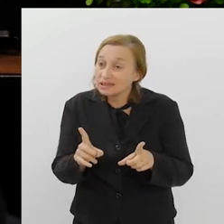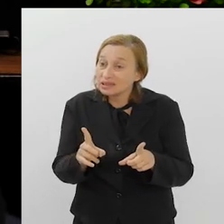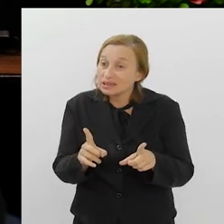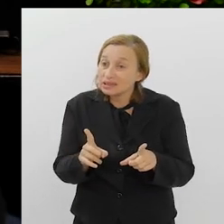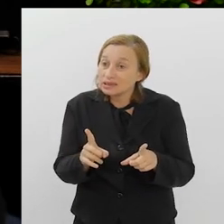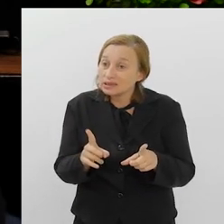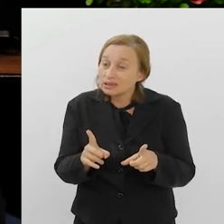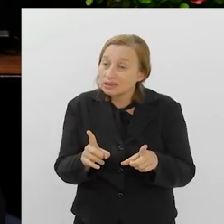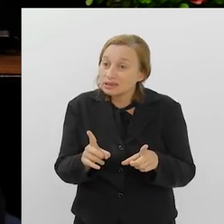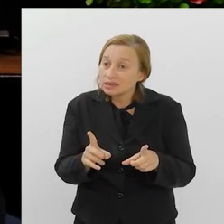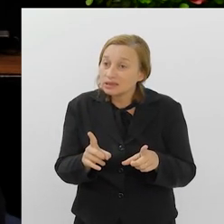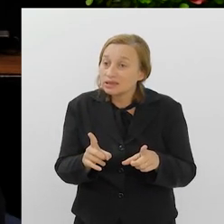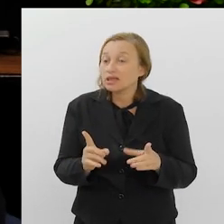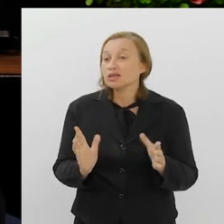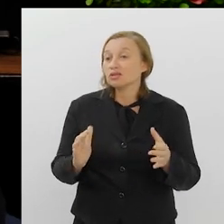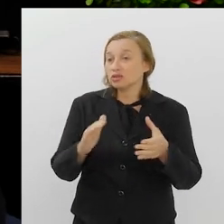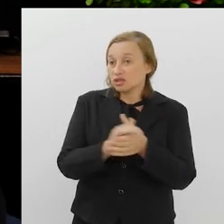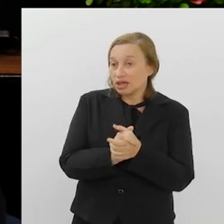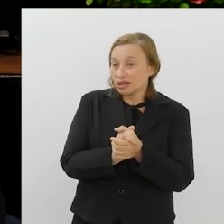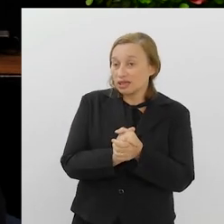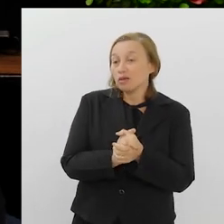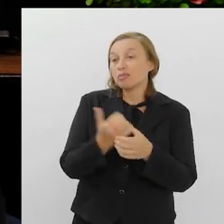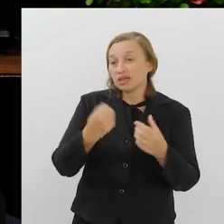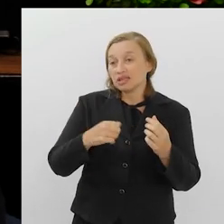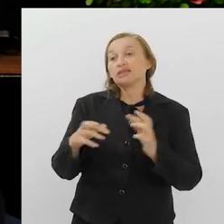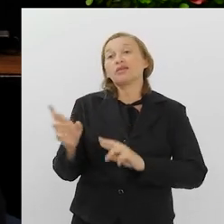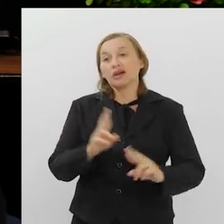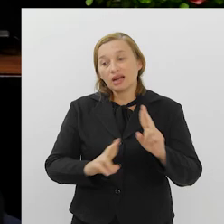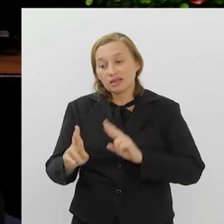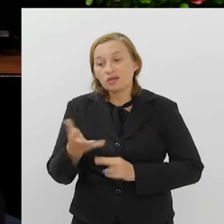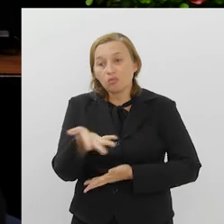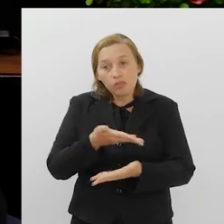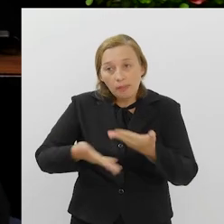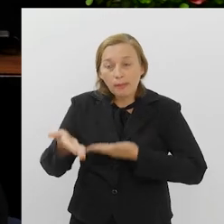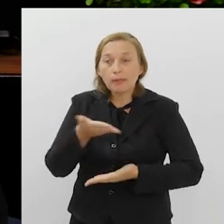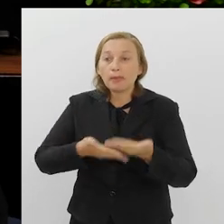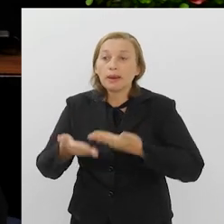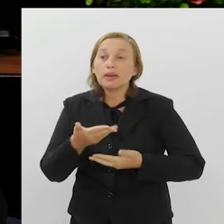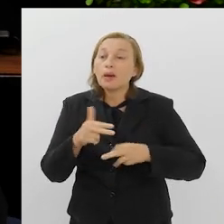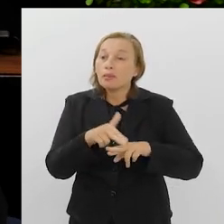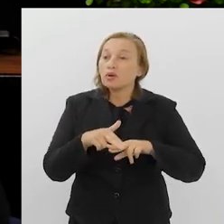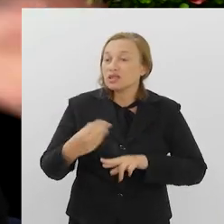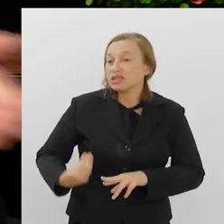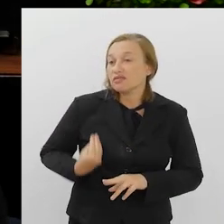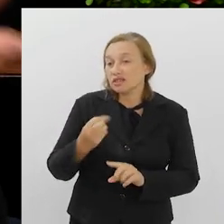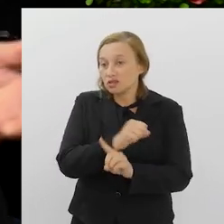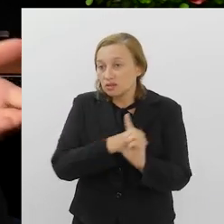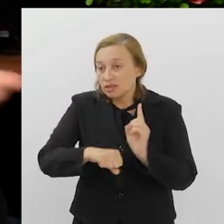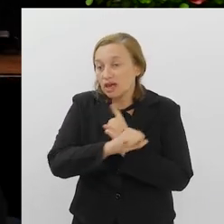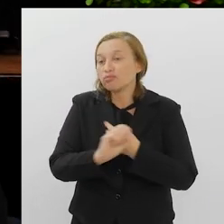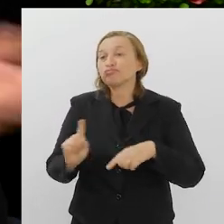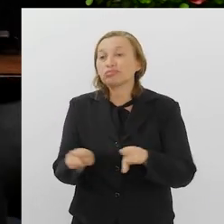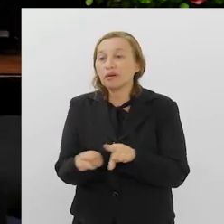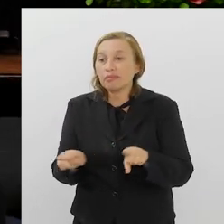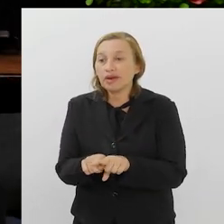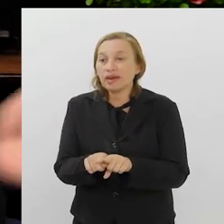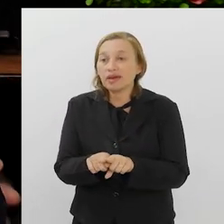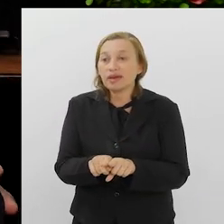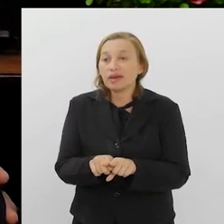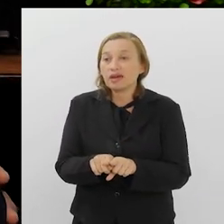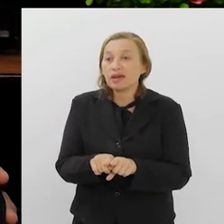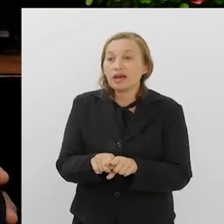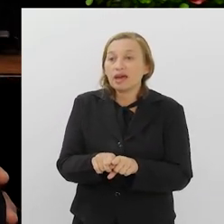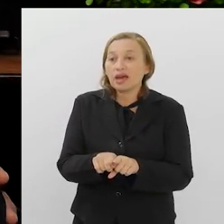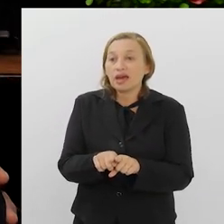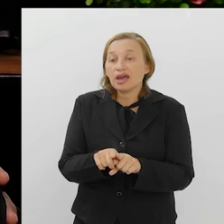mas tenta-se que os casais tenham interação Então se ajuda por isso essa vida social também